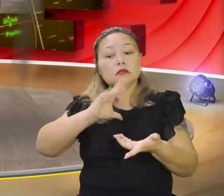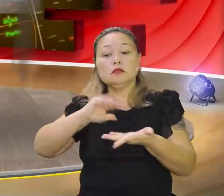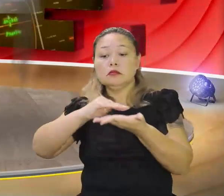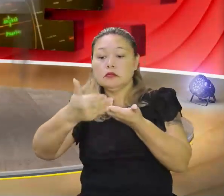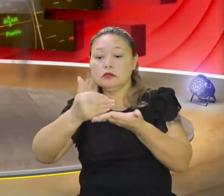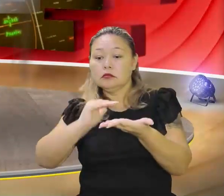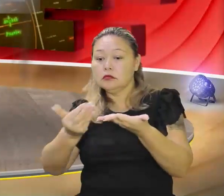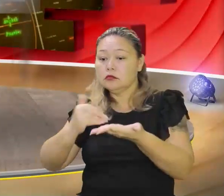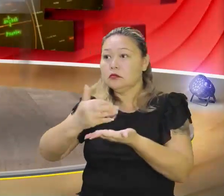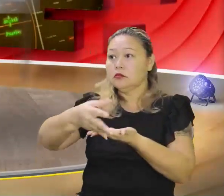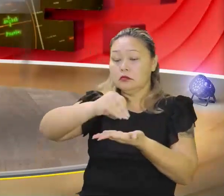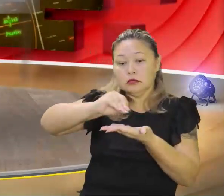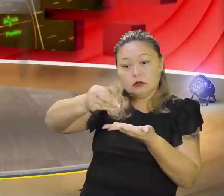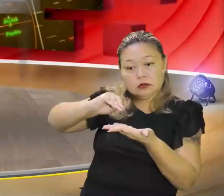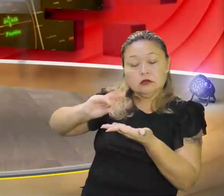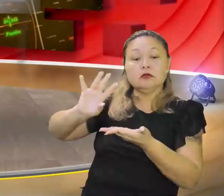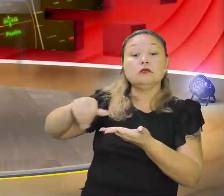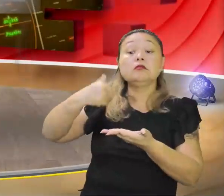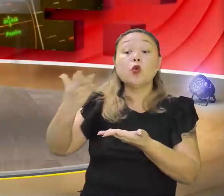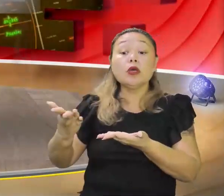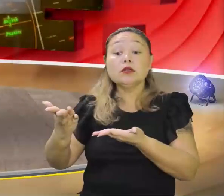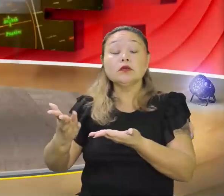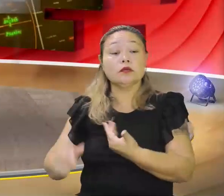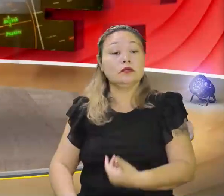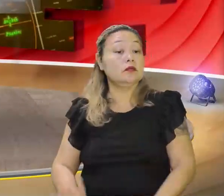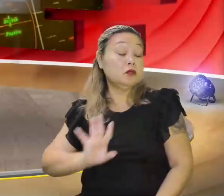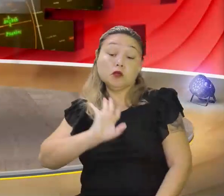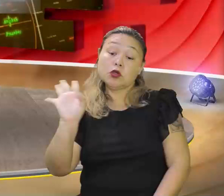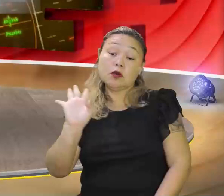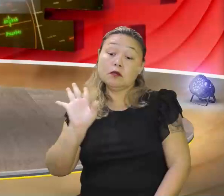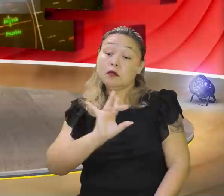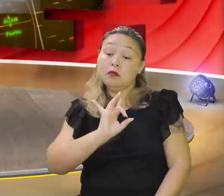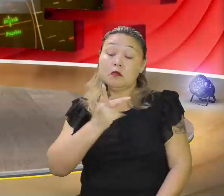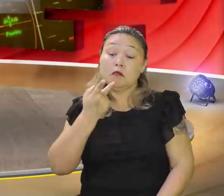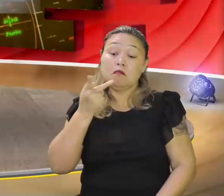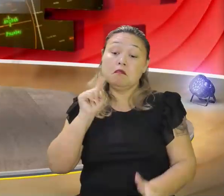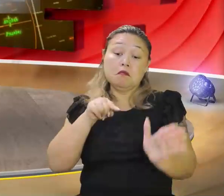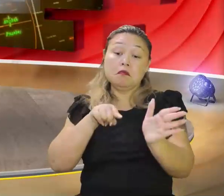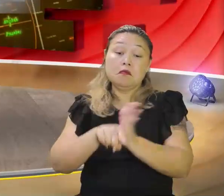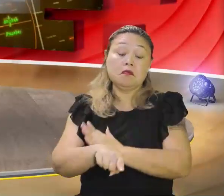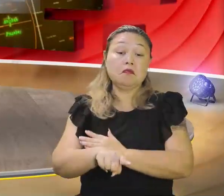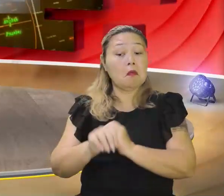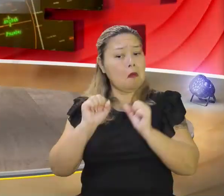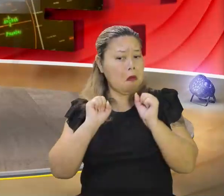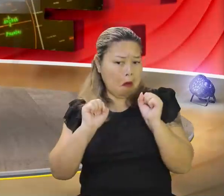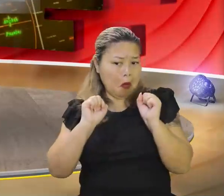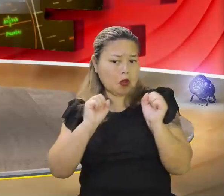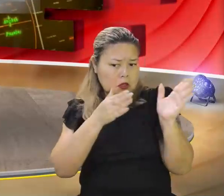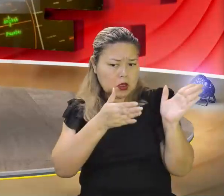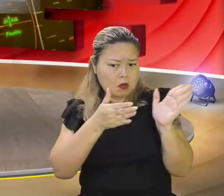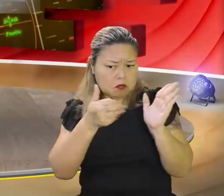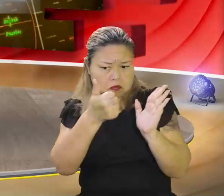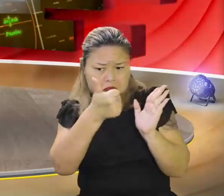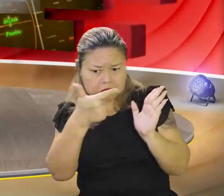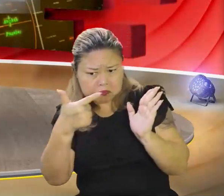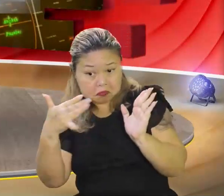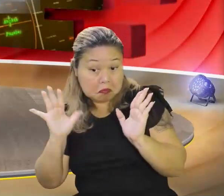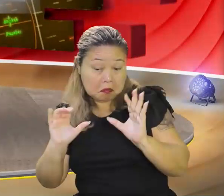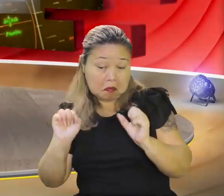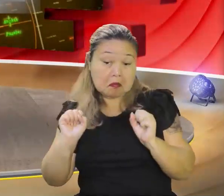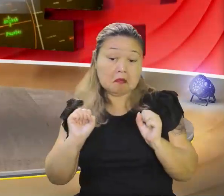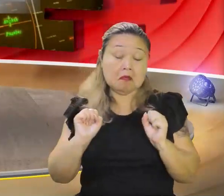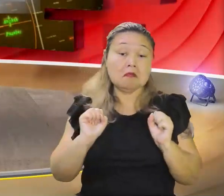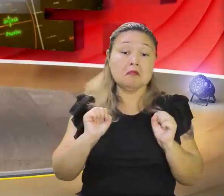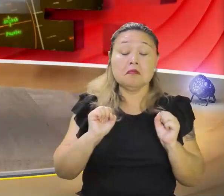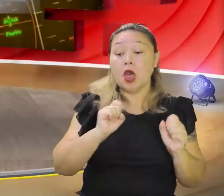dessas planificações, né? Então, quais são? Só isso que ele perguntou. Isso. Assim, pode ser que esteja na ordem, pode ser. Como pode